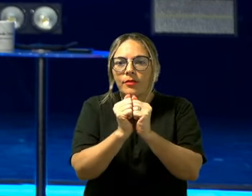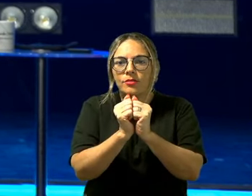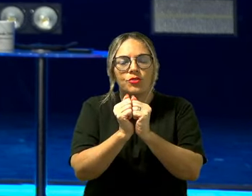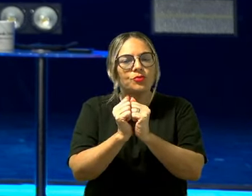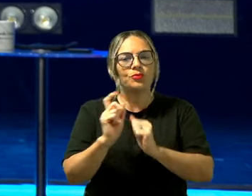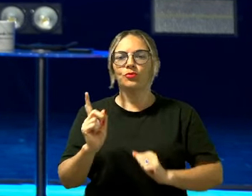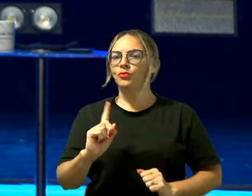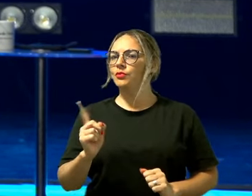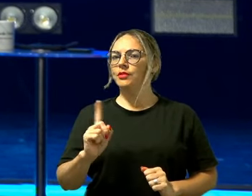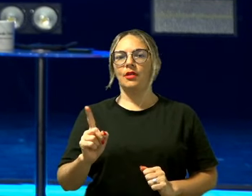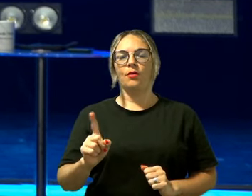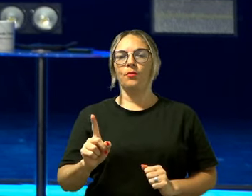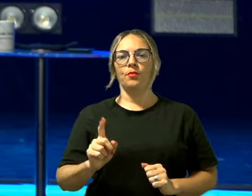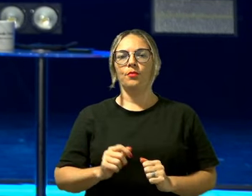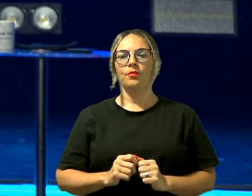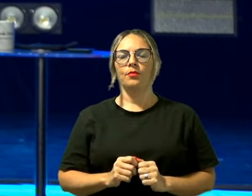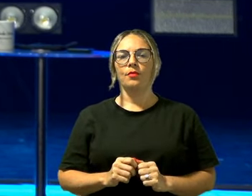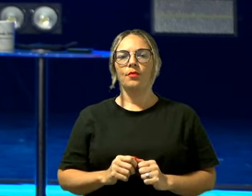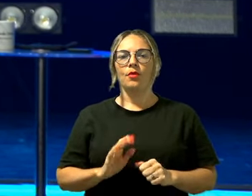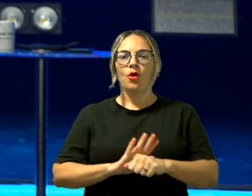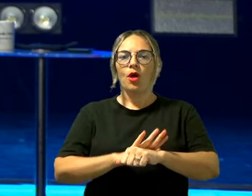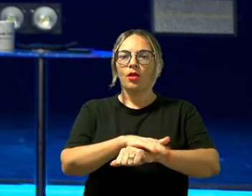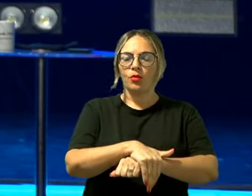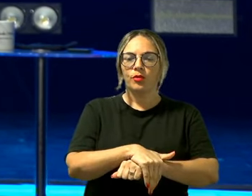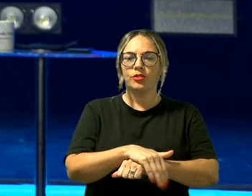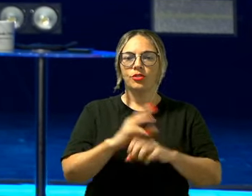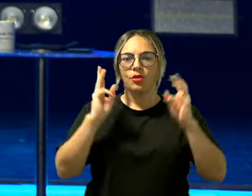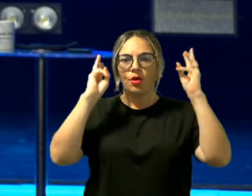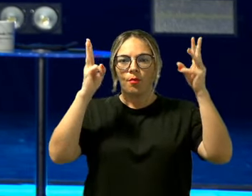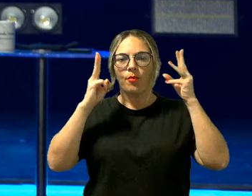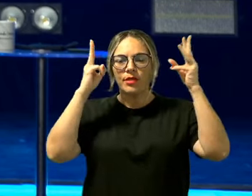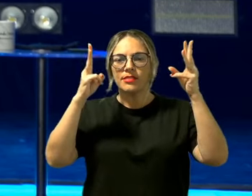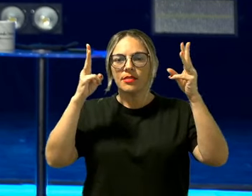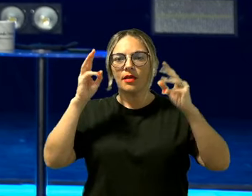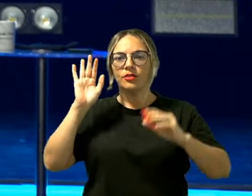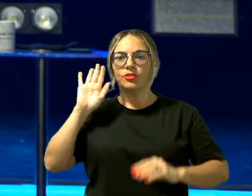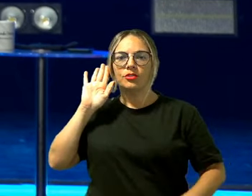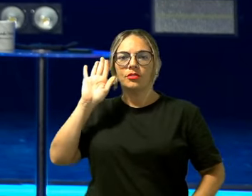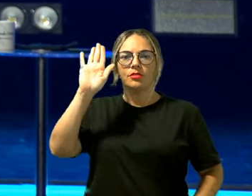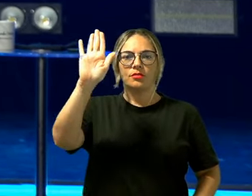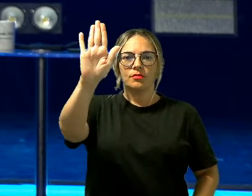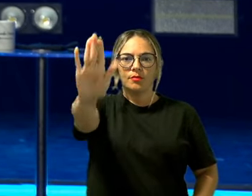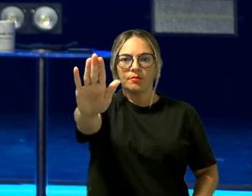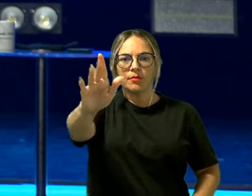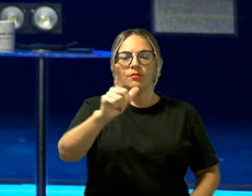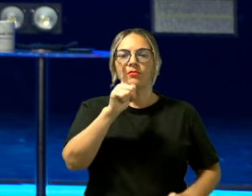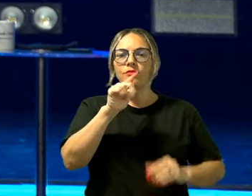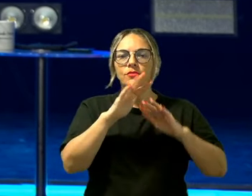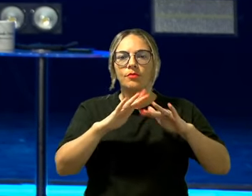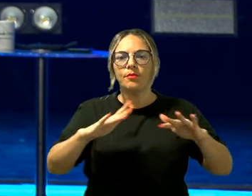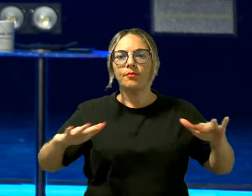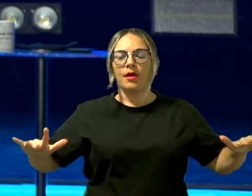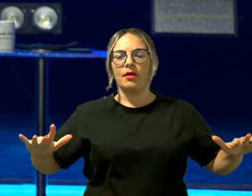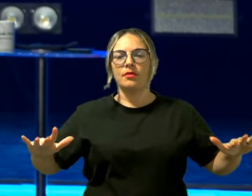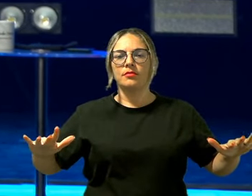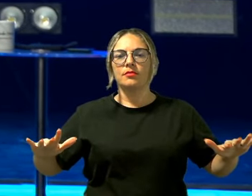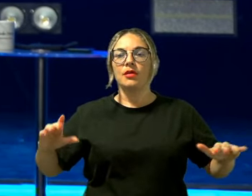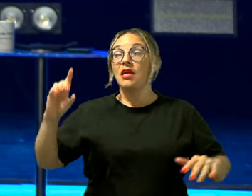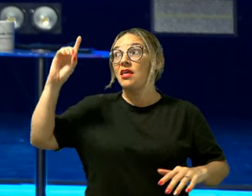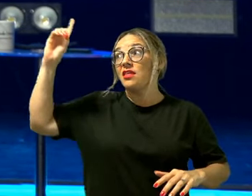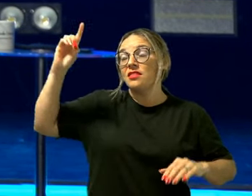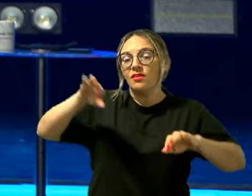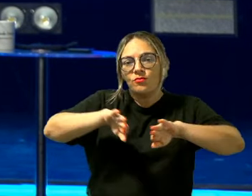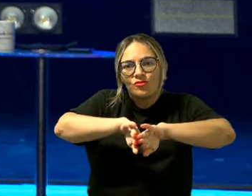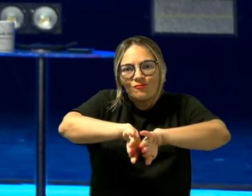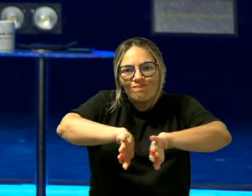noite. Então Moisés estendeu a mão sobre o mar, e o Senhor afastou o mar e o tornou em